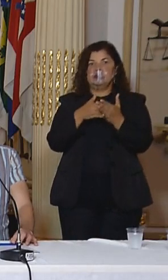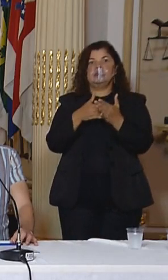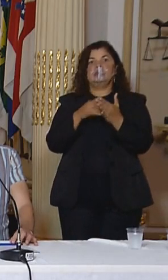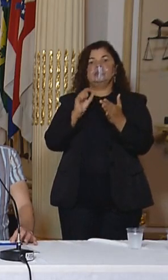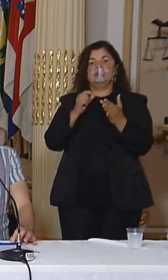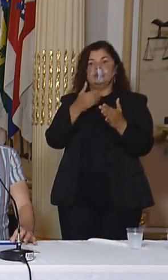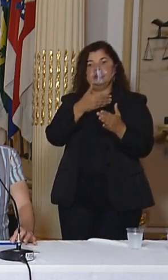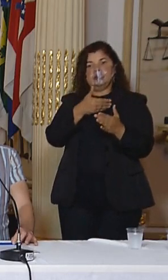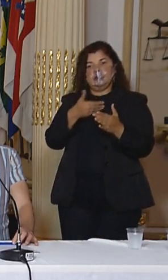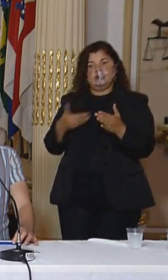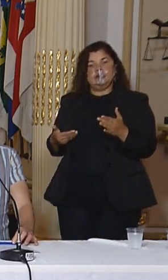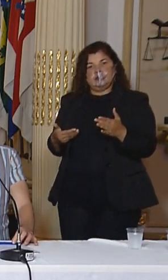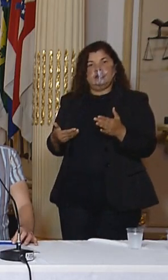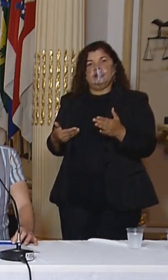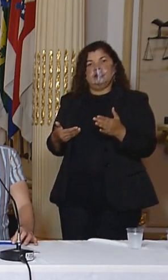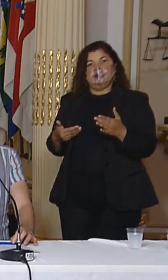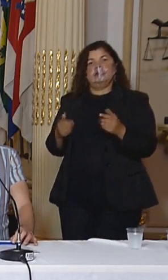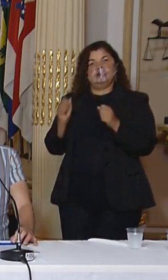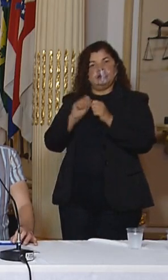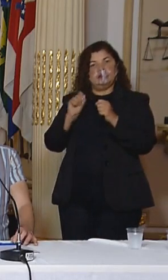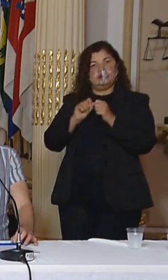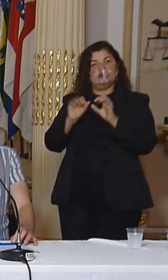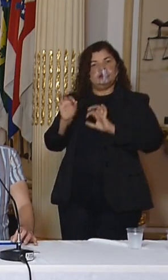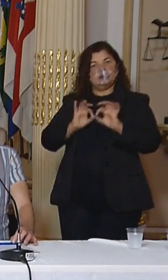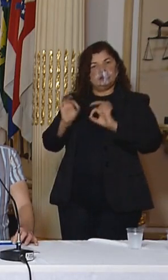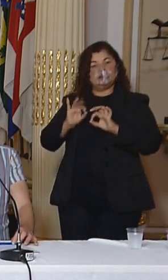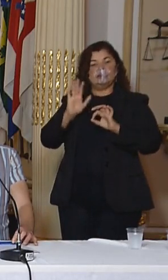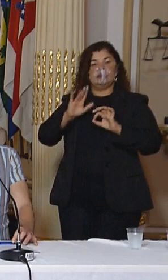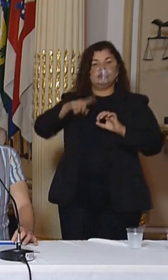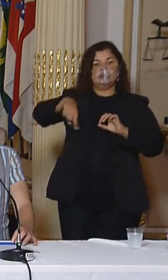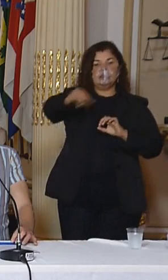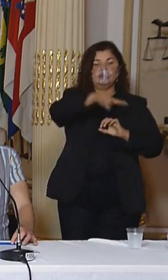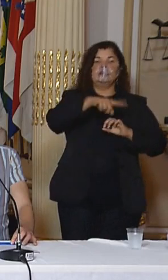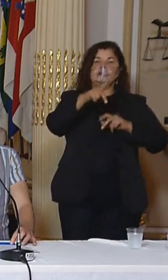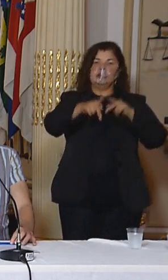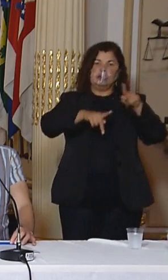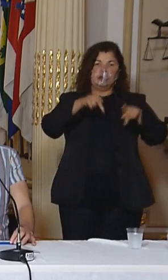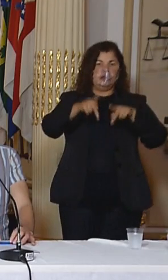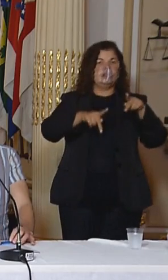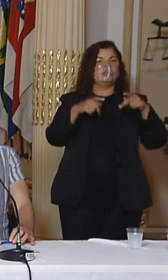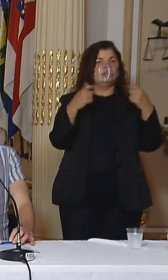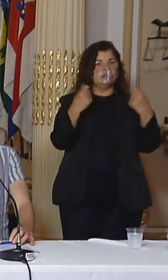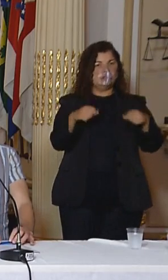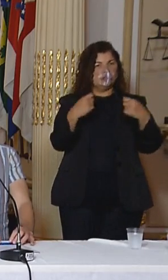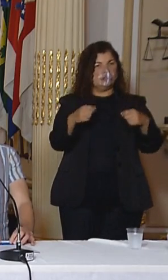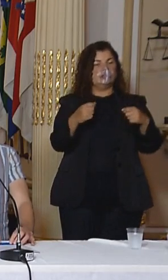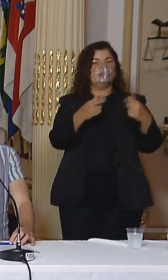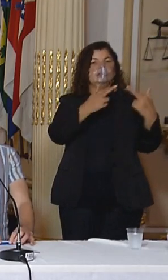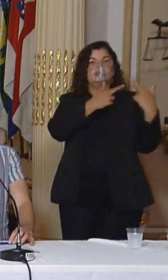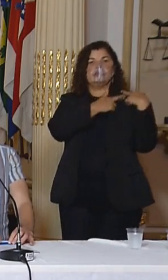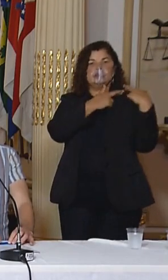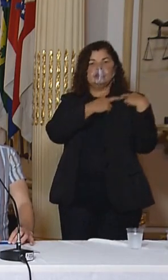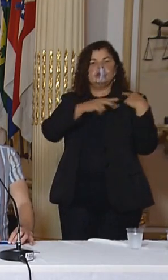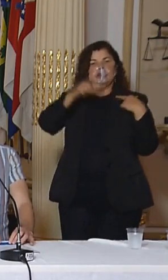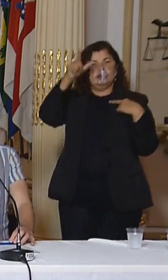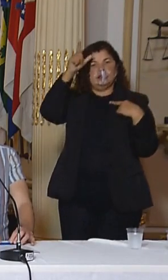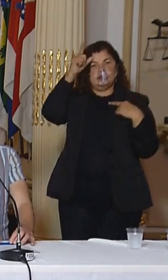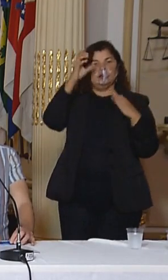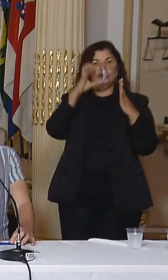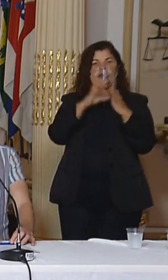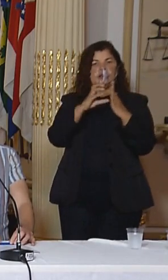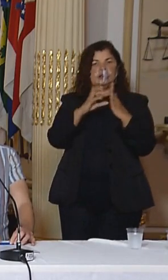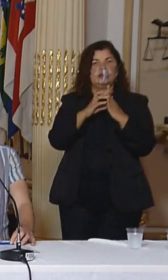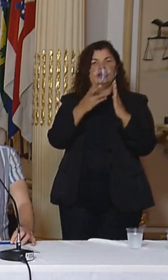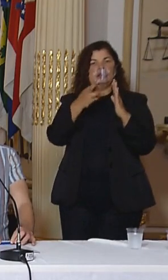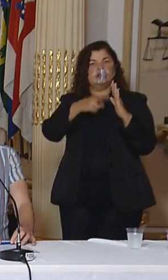público, naturalmente. Então, o engajamento das pessoas, das lideranças comunitárias, das lideranças religiosas, das